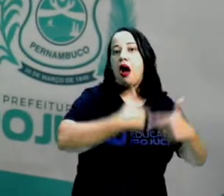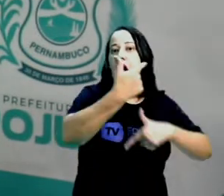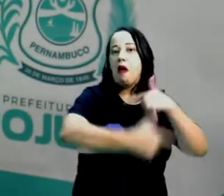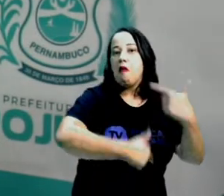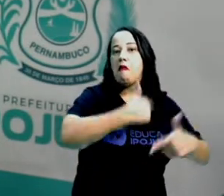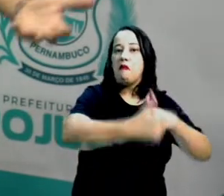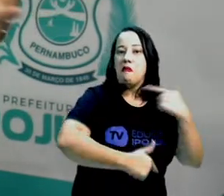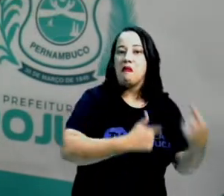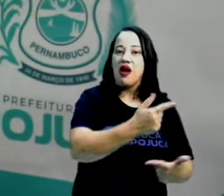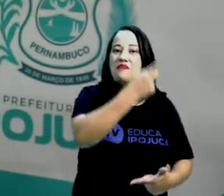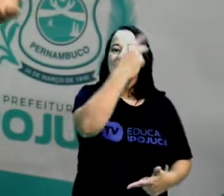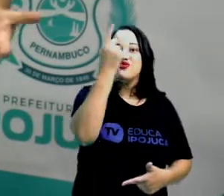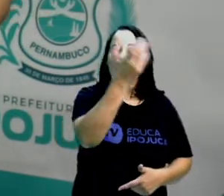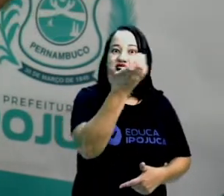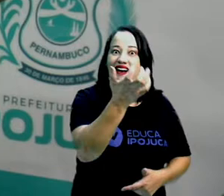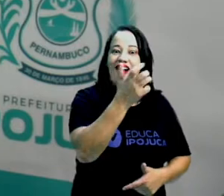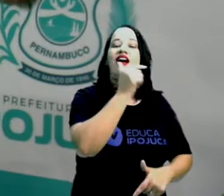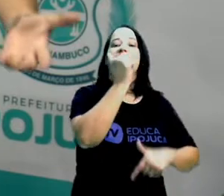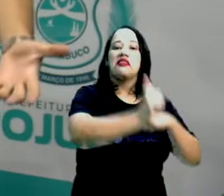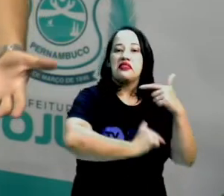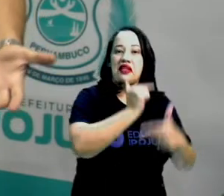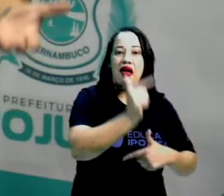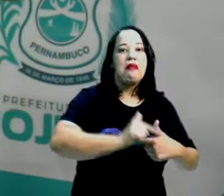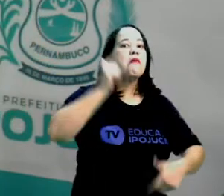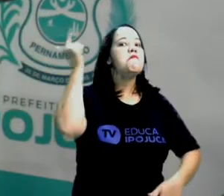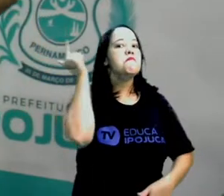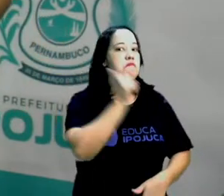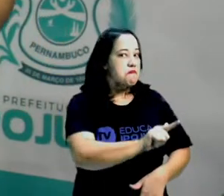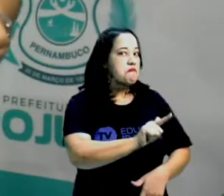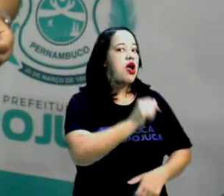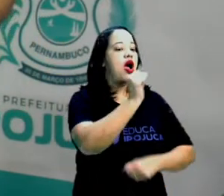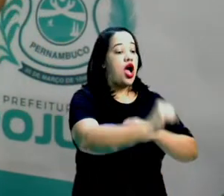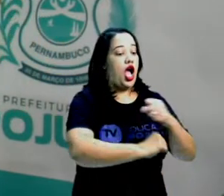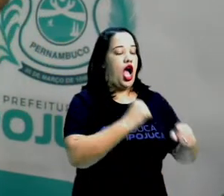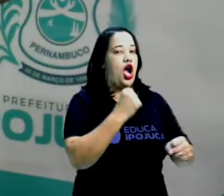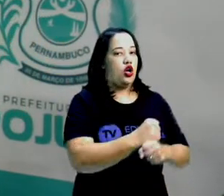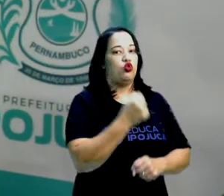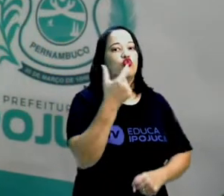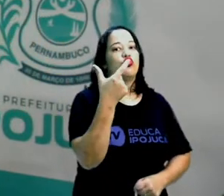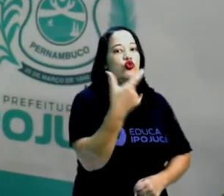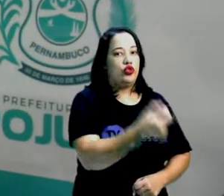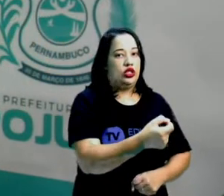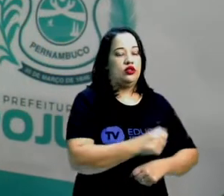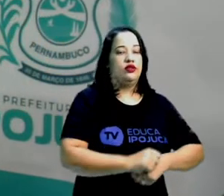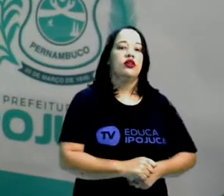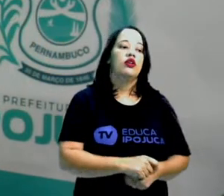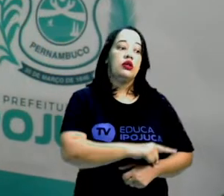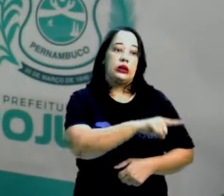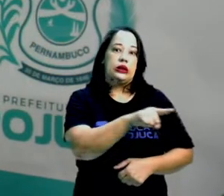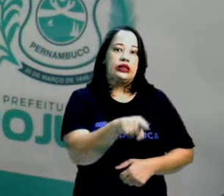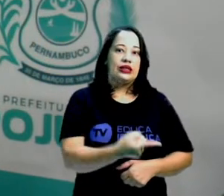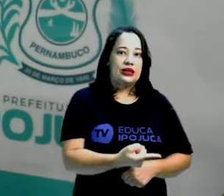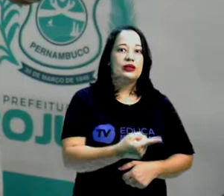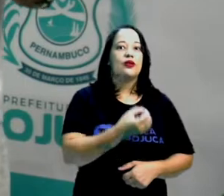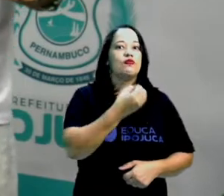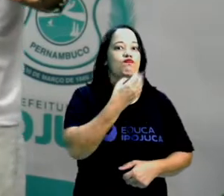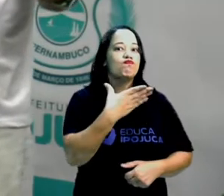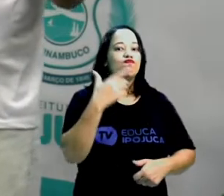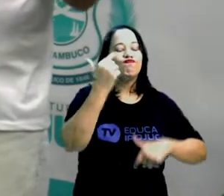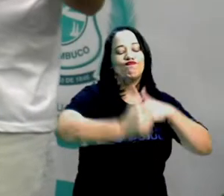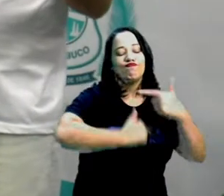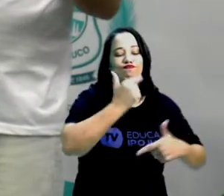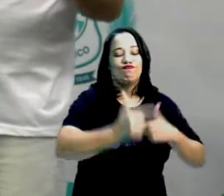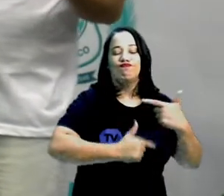mundo que queria trabalho nos Estados Unidos conseguia isso nos anos 20. Então, era uma chamada situação de pleno